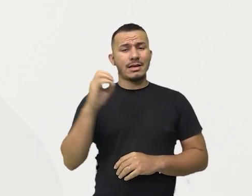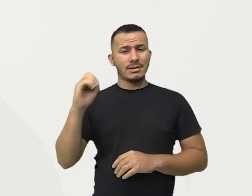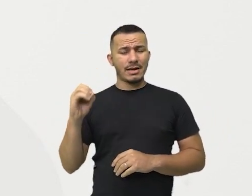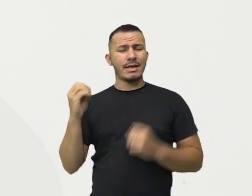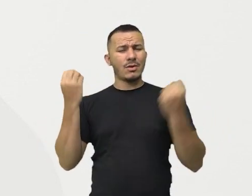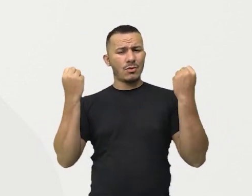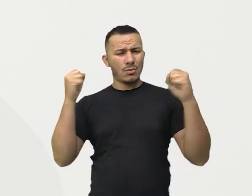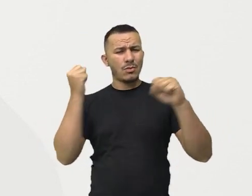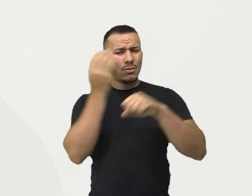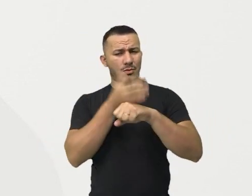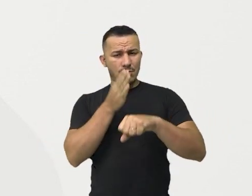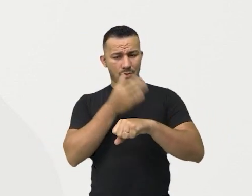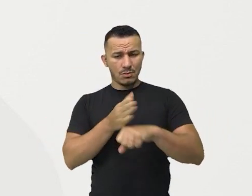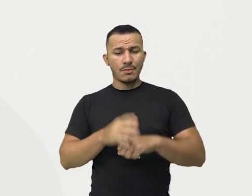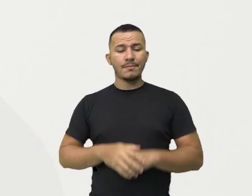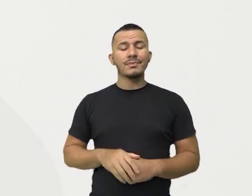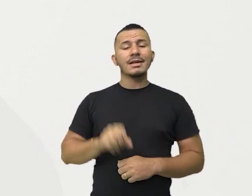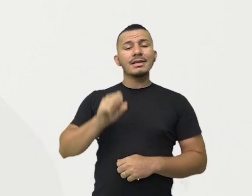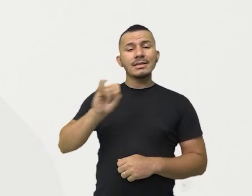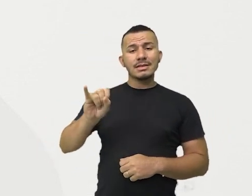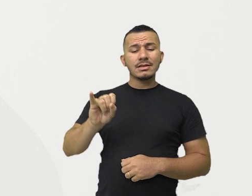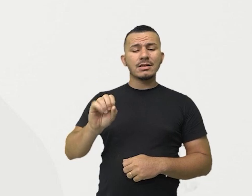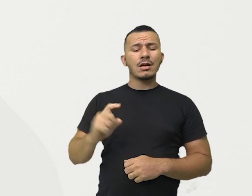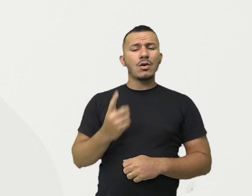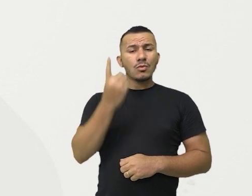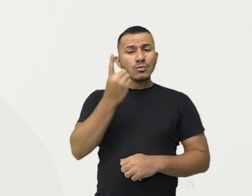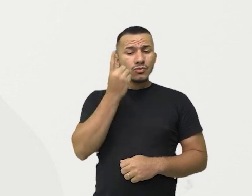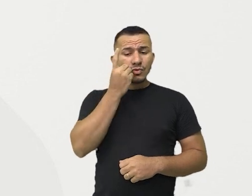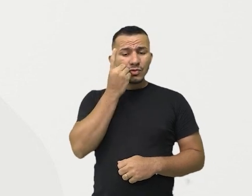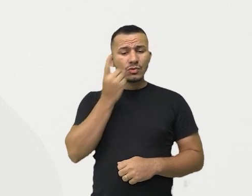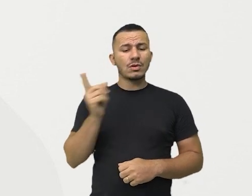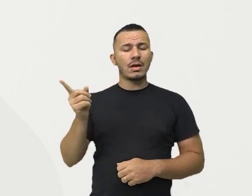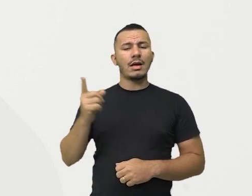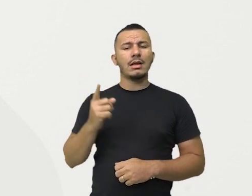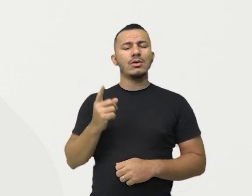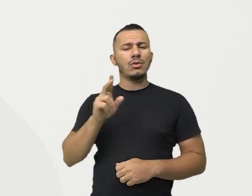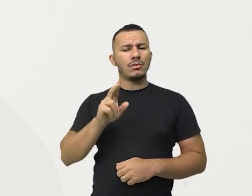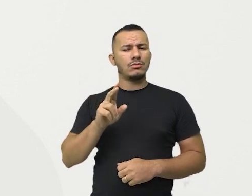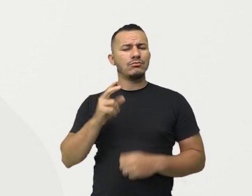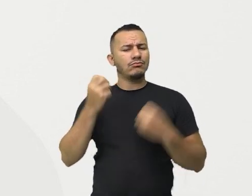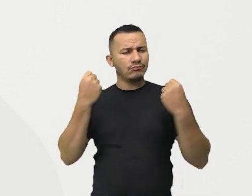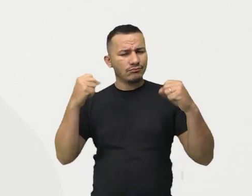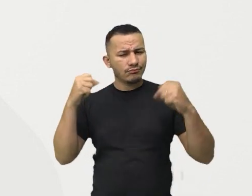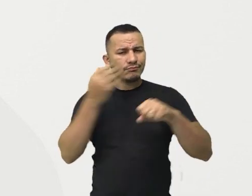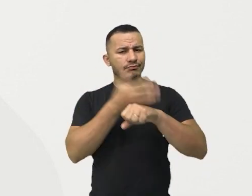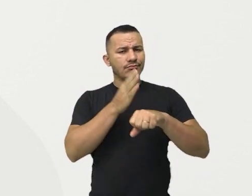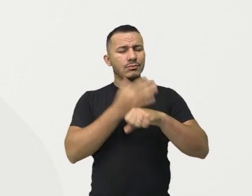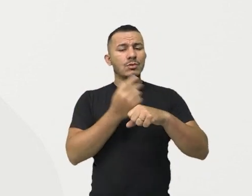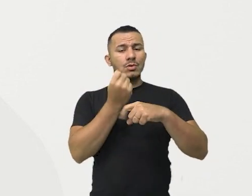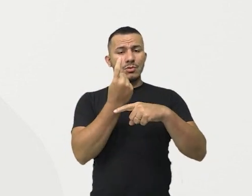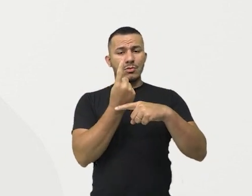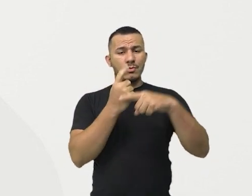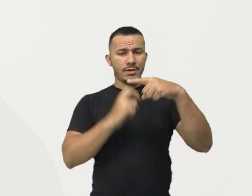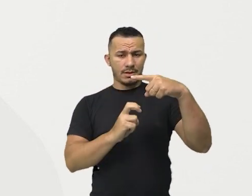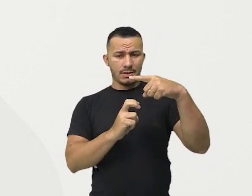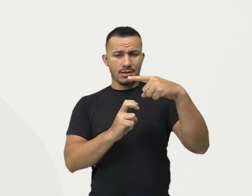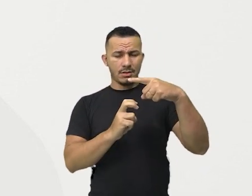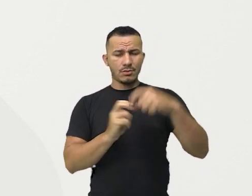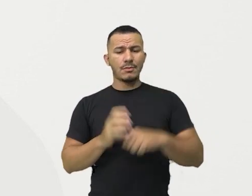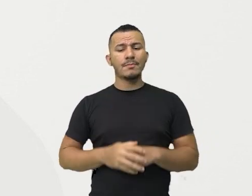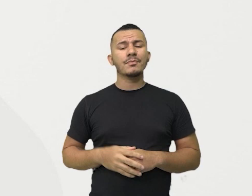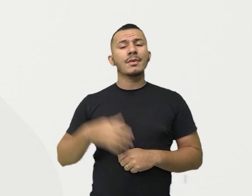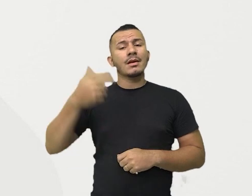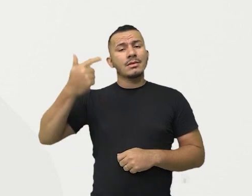semana. Atenção, se no primeiro dia ele fez 1/5 das repetições e